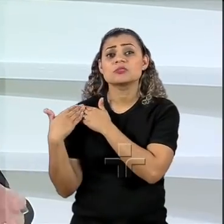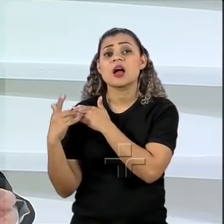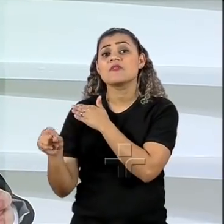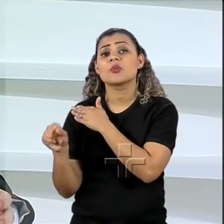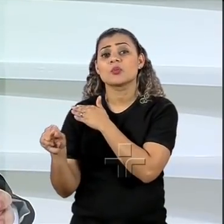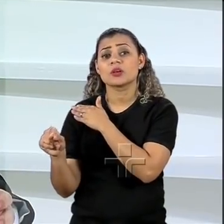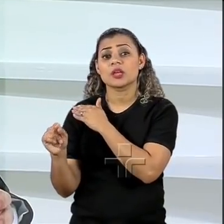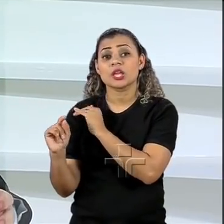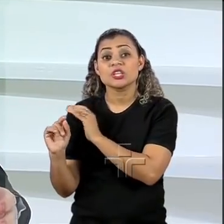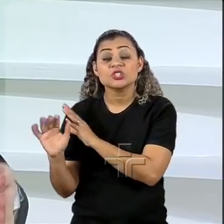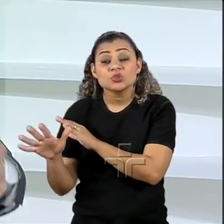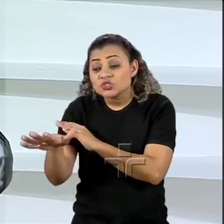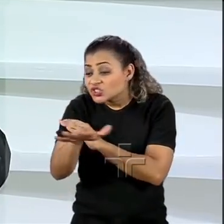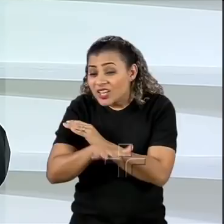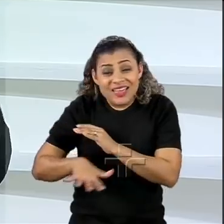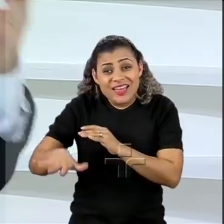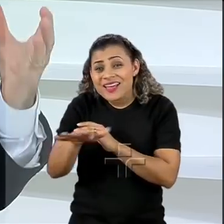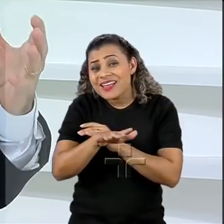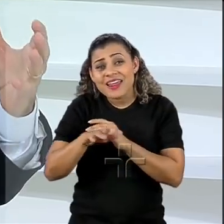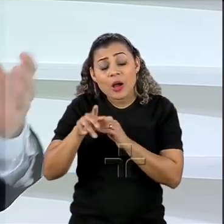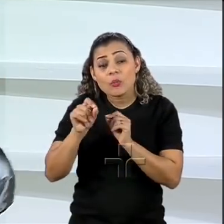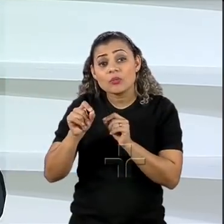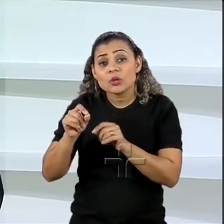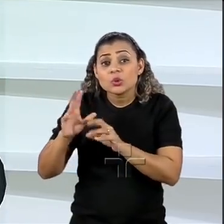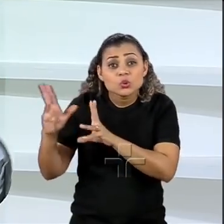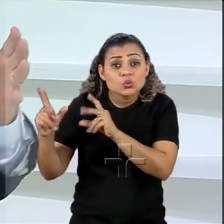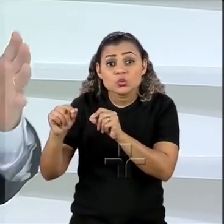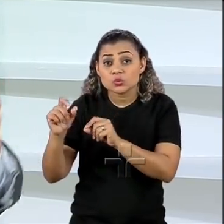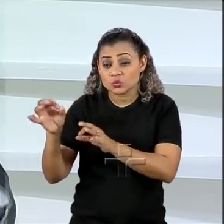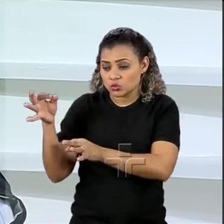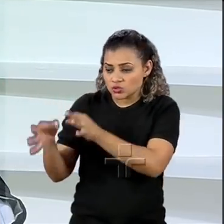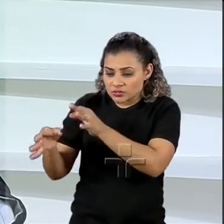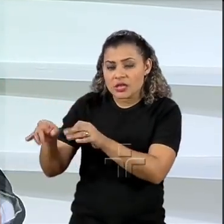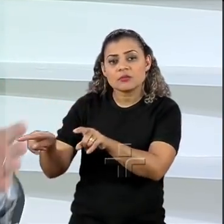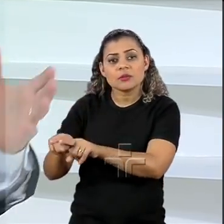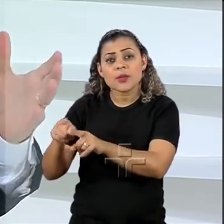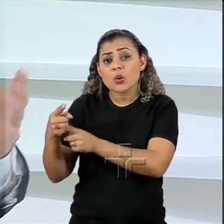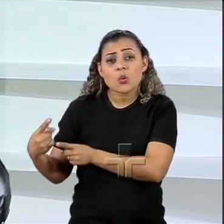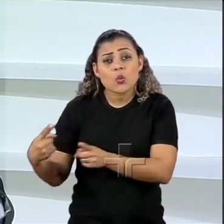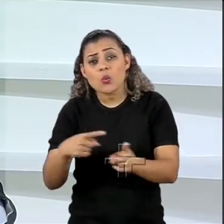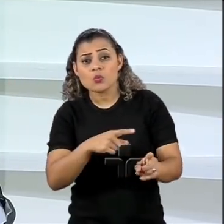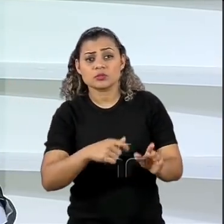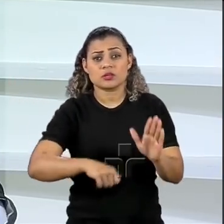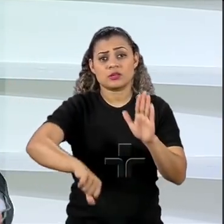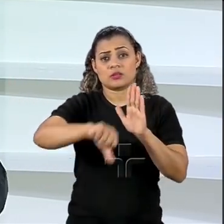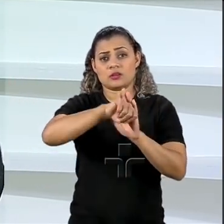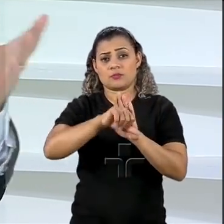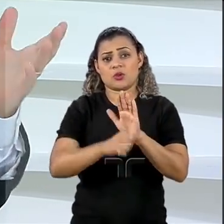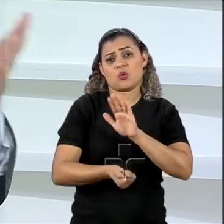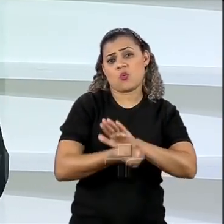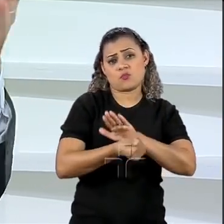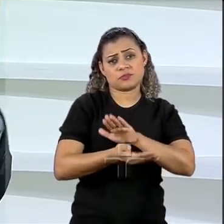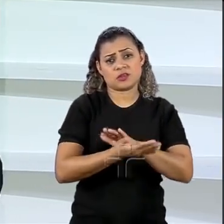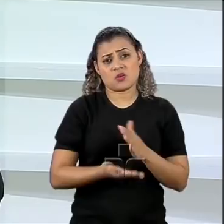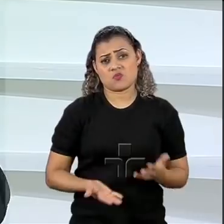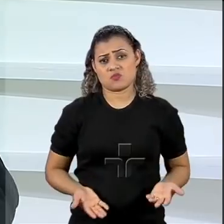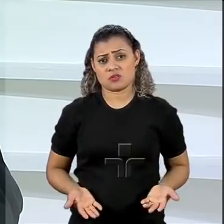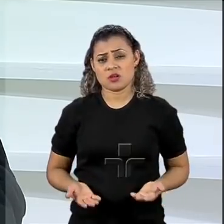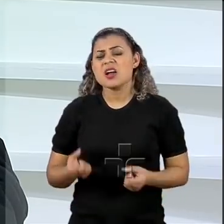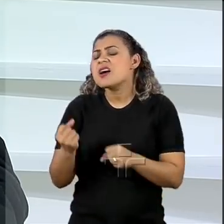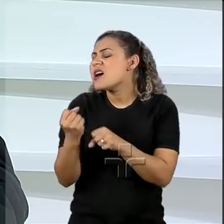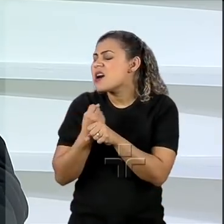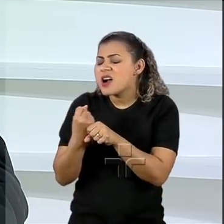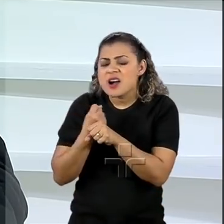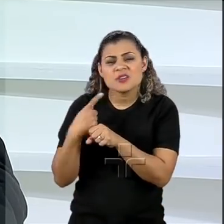geral, né? No sentido de que caberia ao judiciário o combate à corrupção. Há quantos anos falamos isso? Há quantos anos